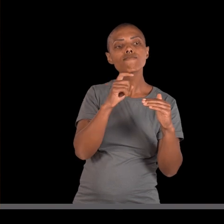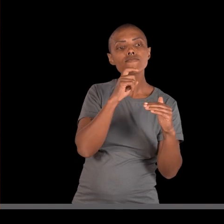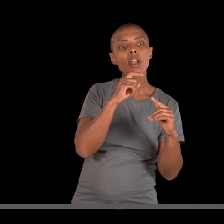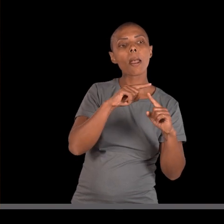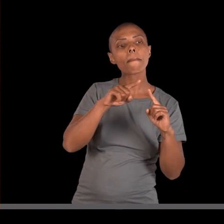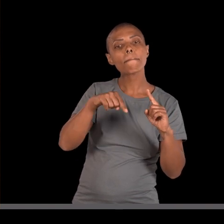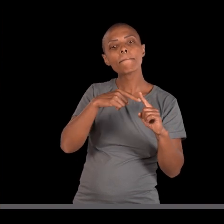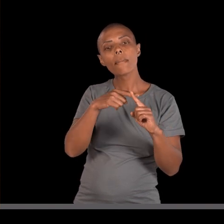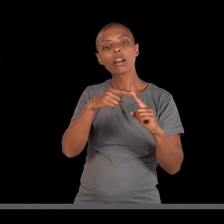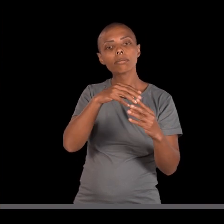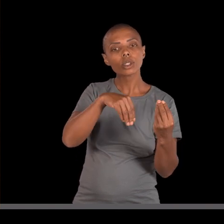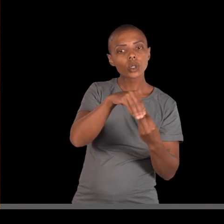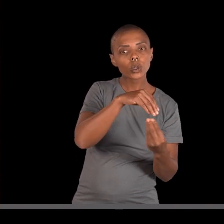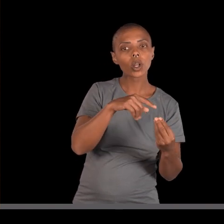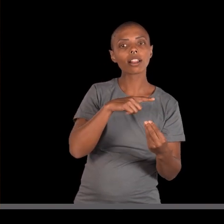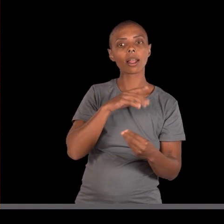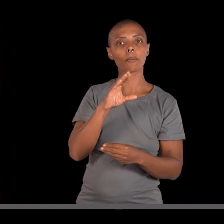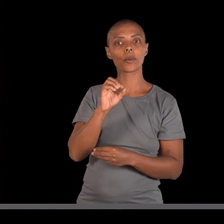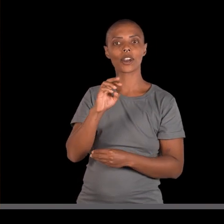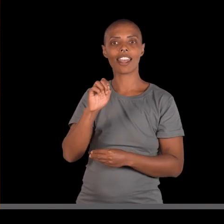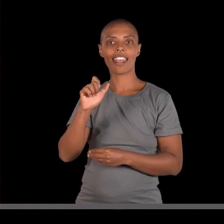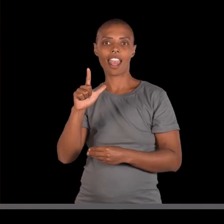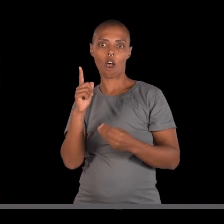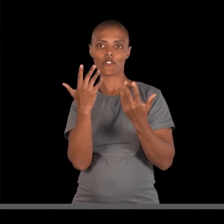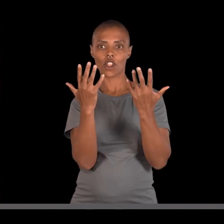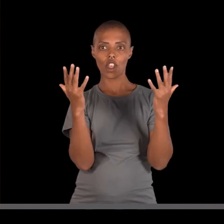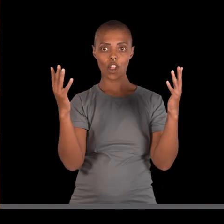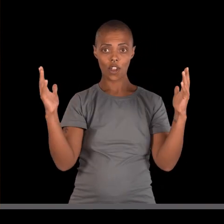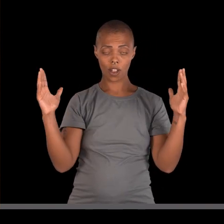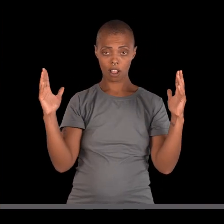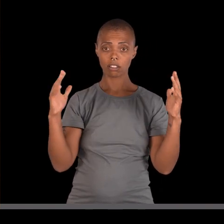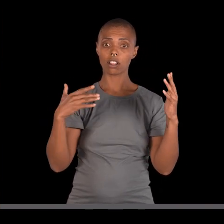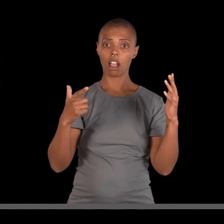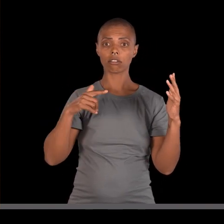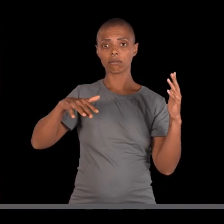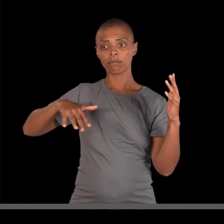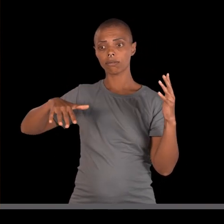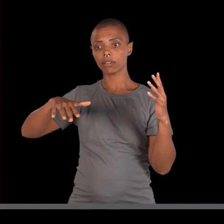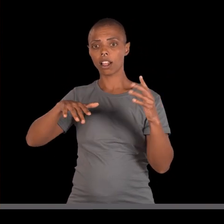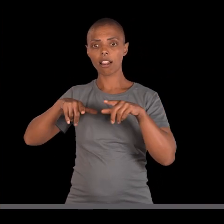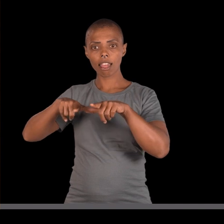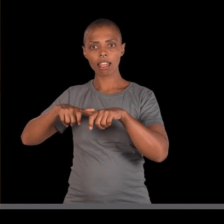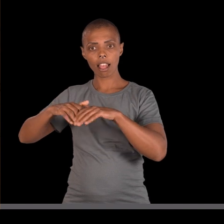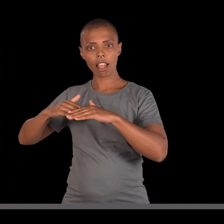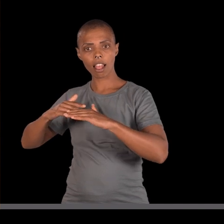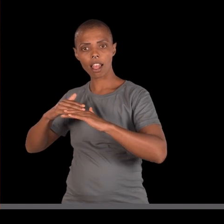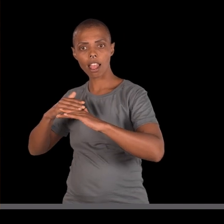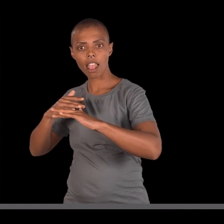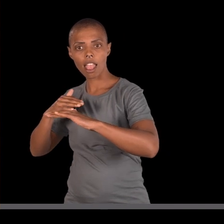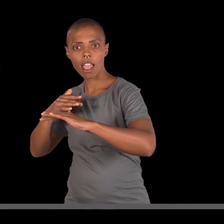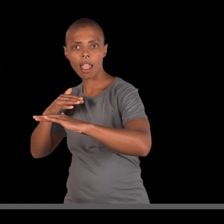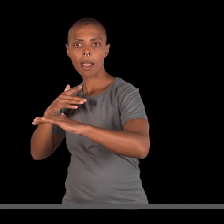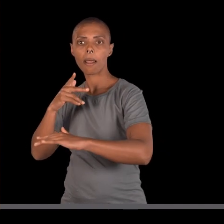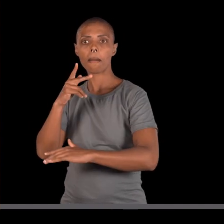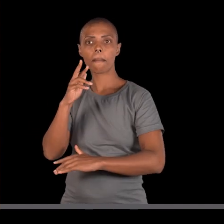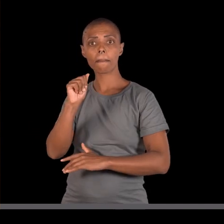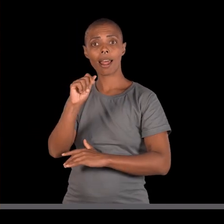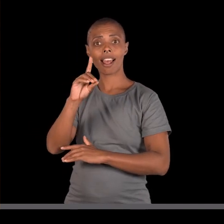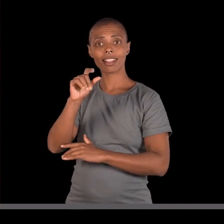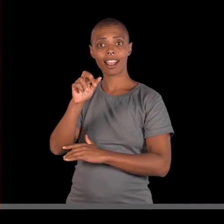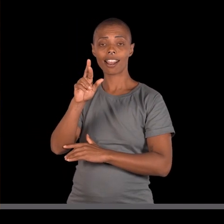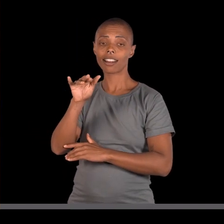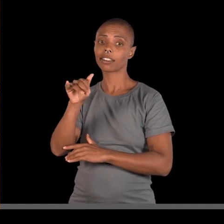vai ter a floresta boreal. E aí você vai ter das regiões de campos, as